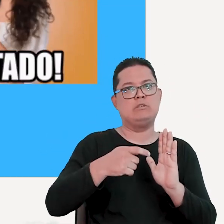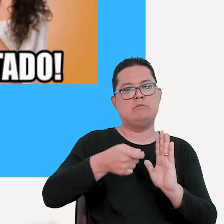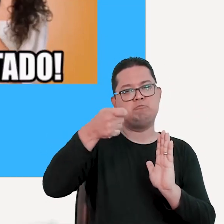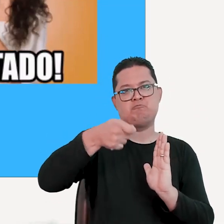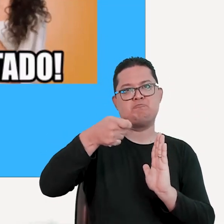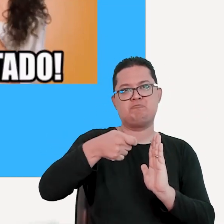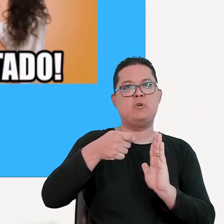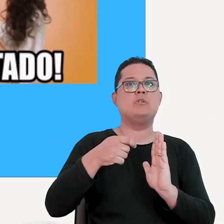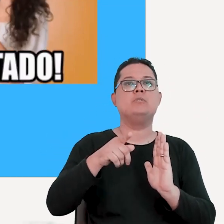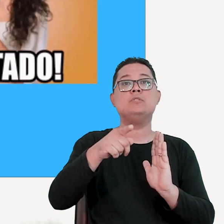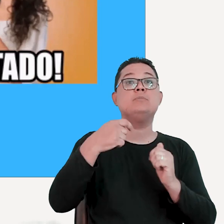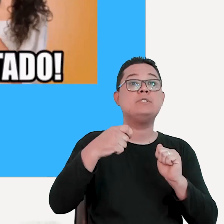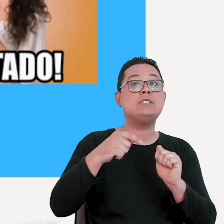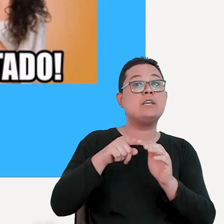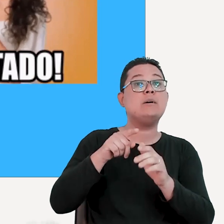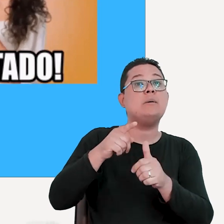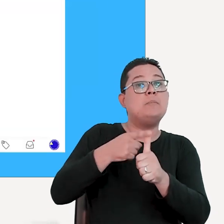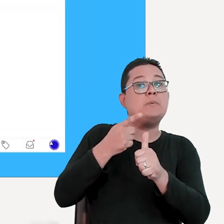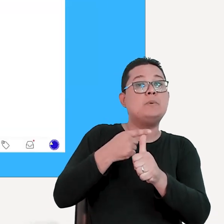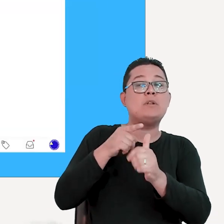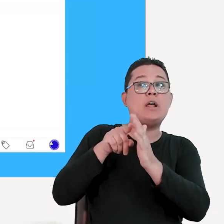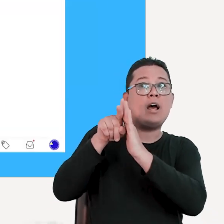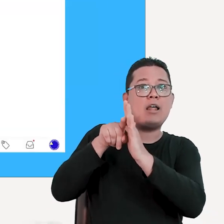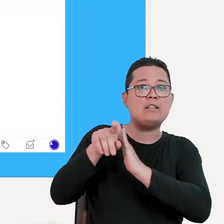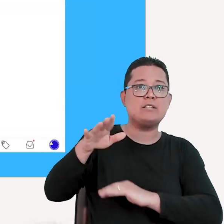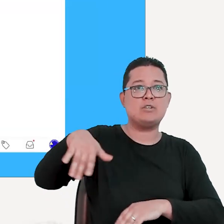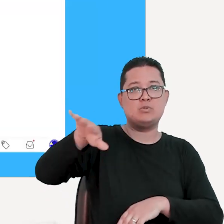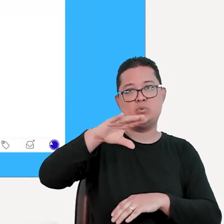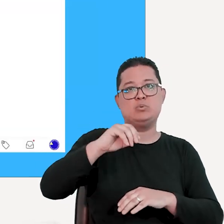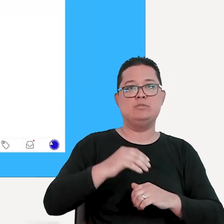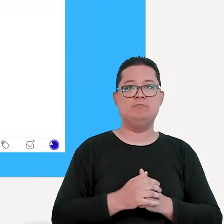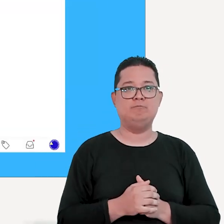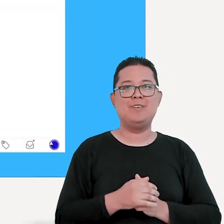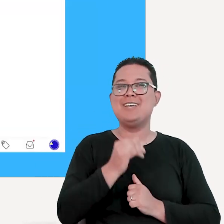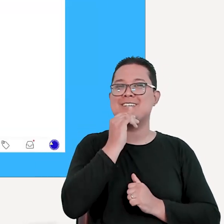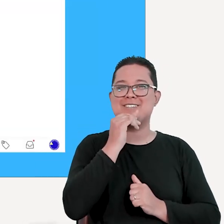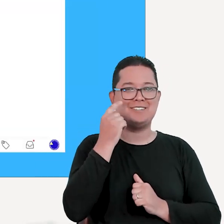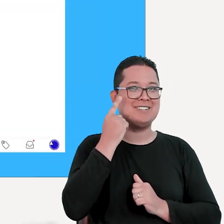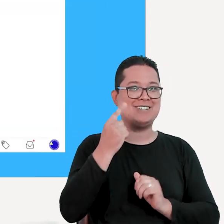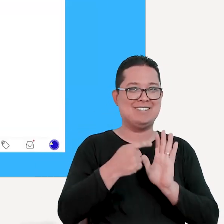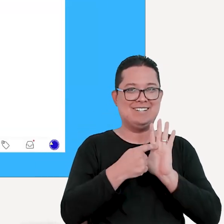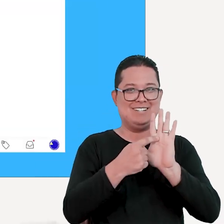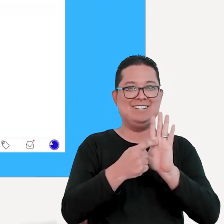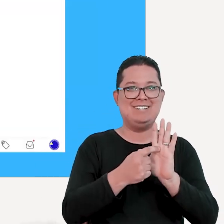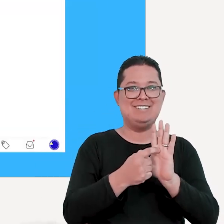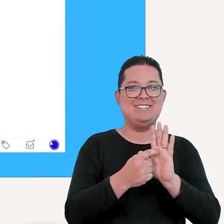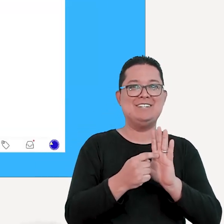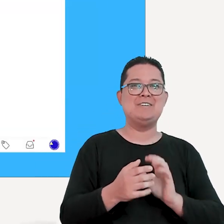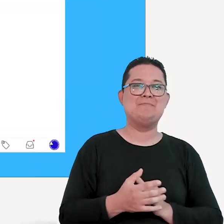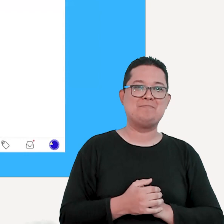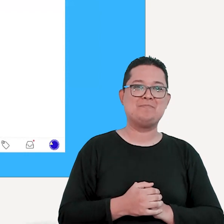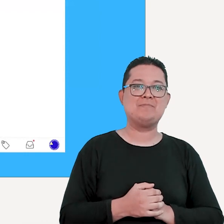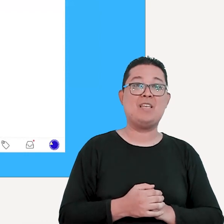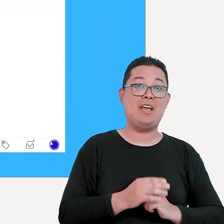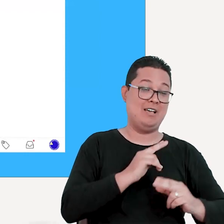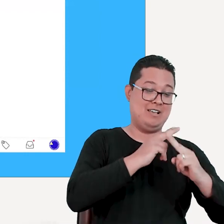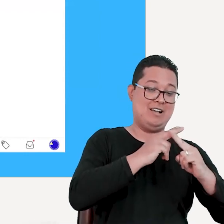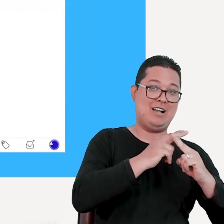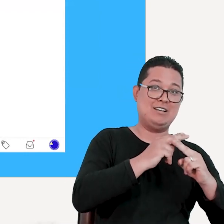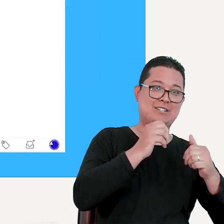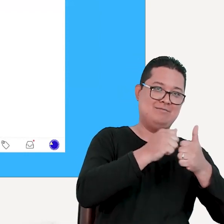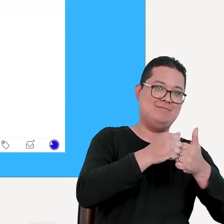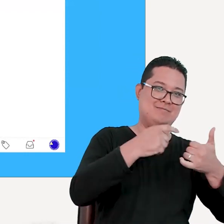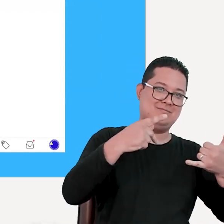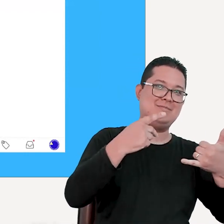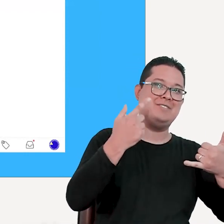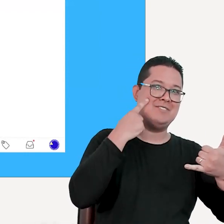do público para saber o que é melhor a ser escrito. Aqui eu trouxe 3 exemplos. Nesse exemplo da caixa, ele tem uma mensagem, que é o exemplo